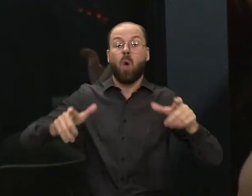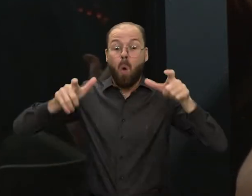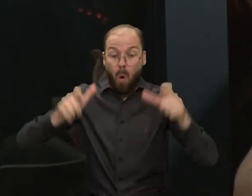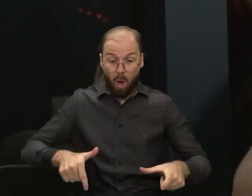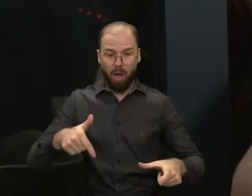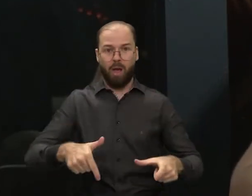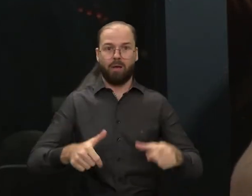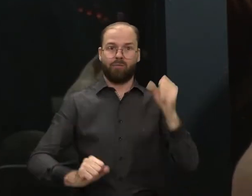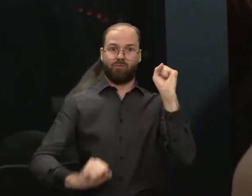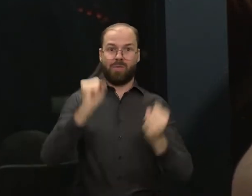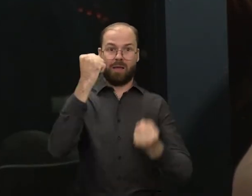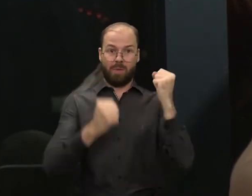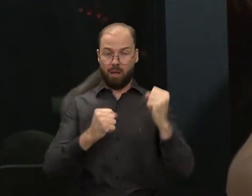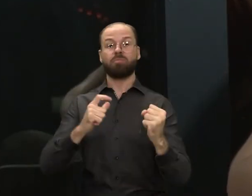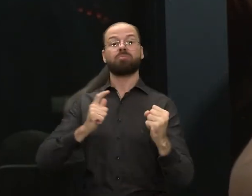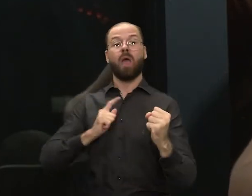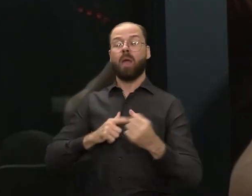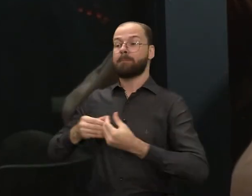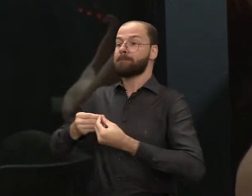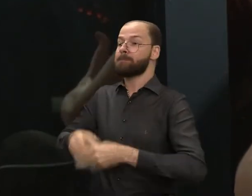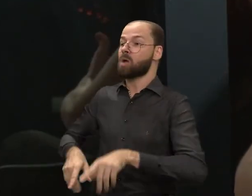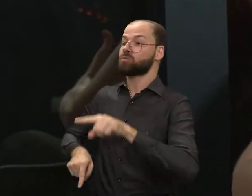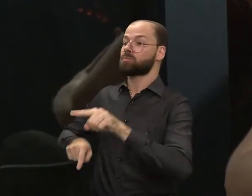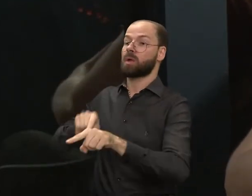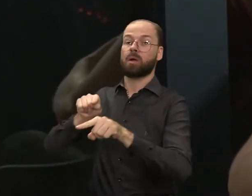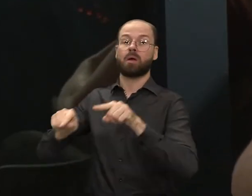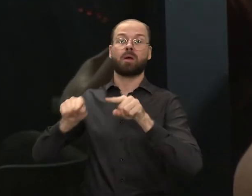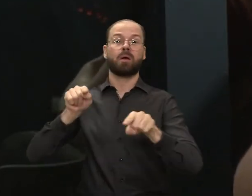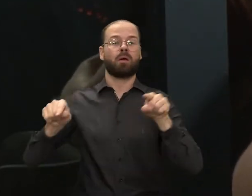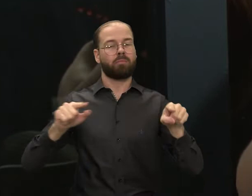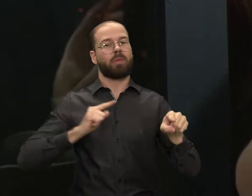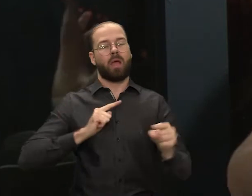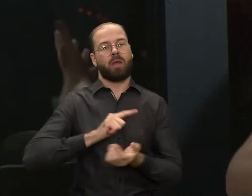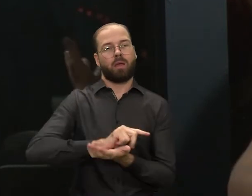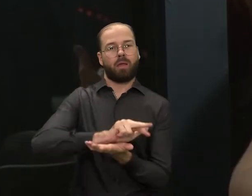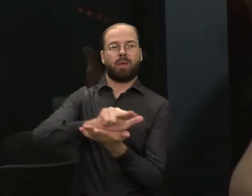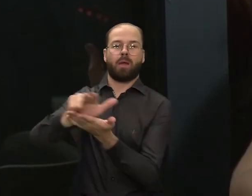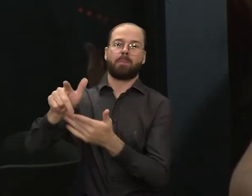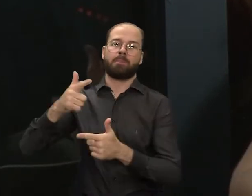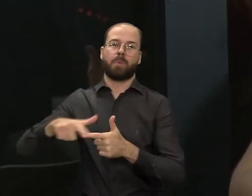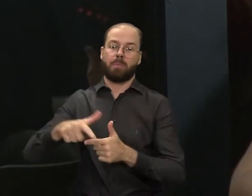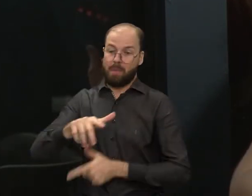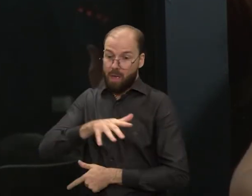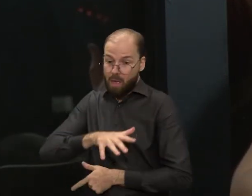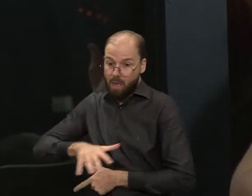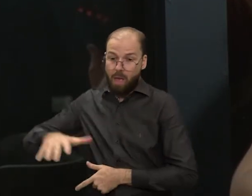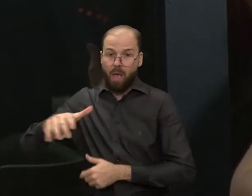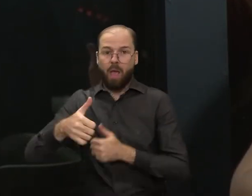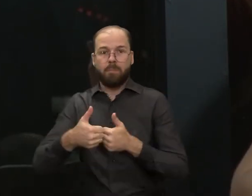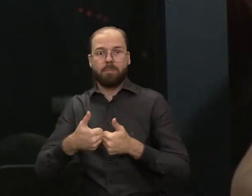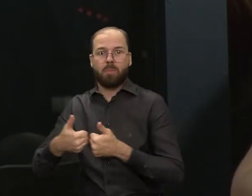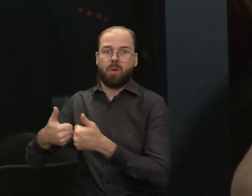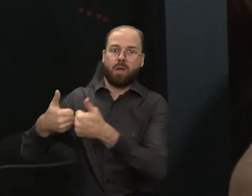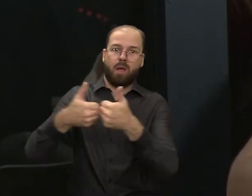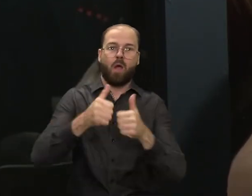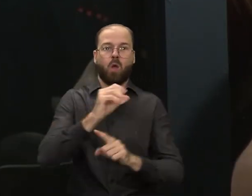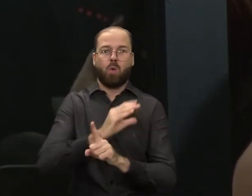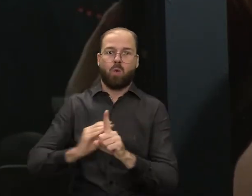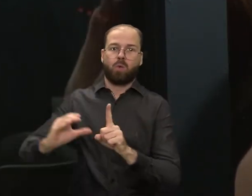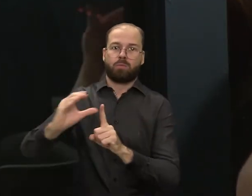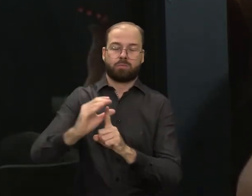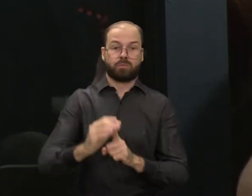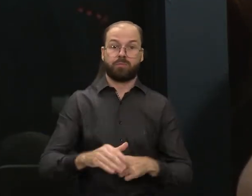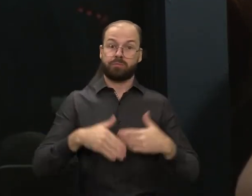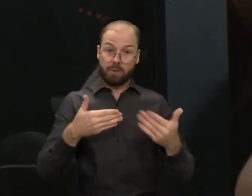sendo instalada, e aqueles impactos geram diversos problemas para aquela comunidade que está ali, né? Então,